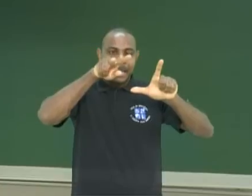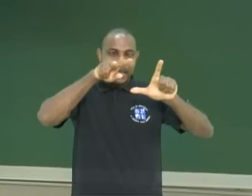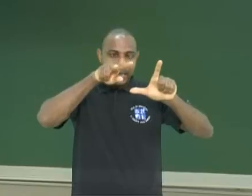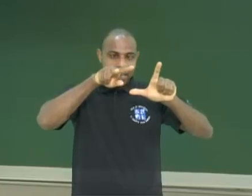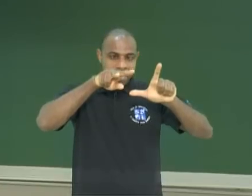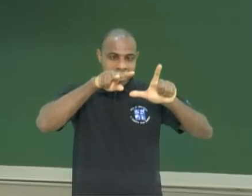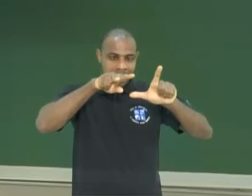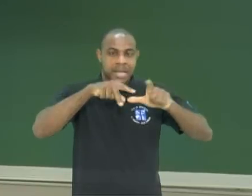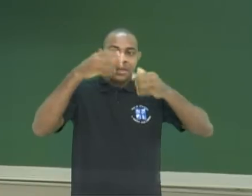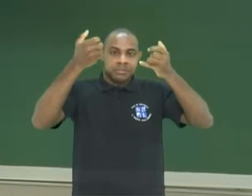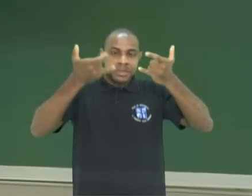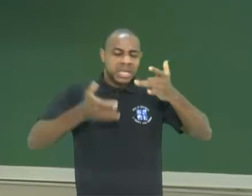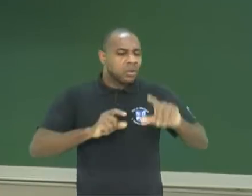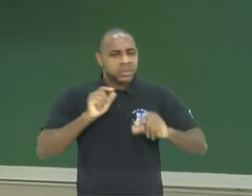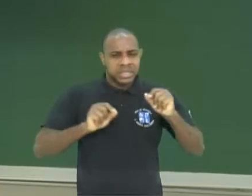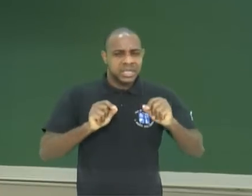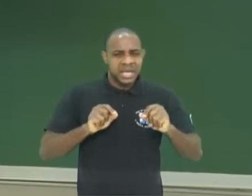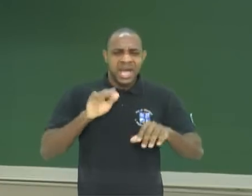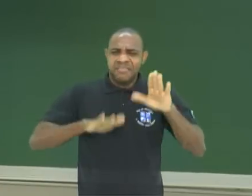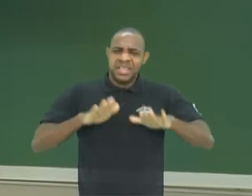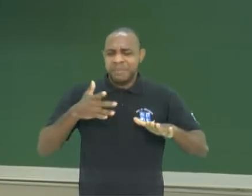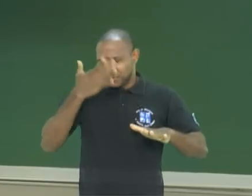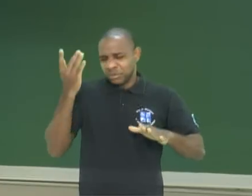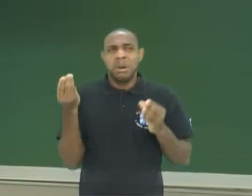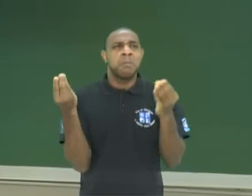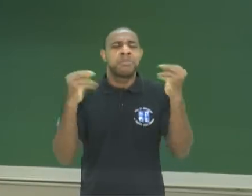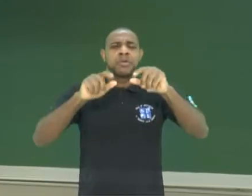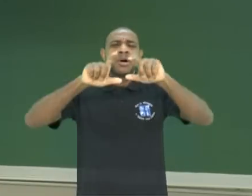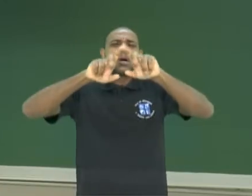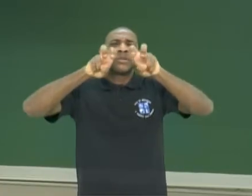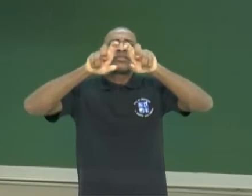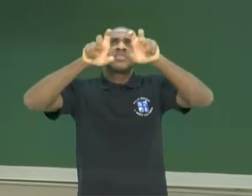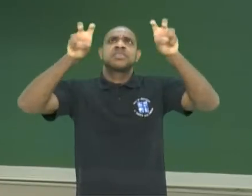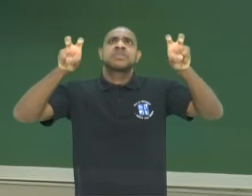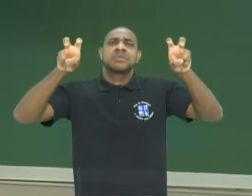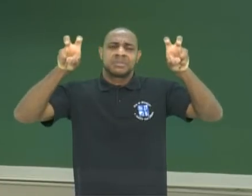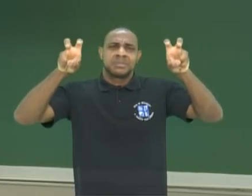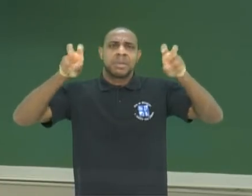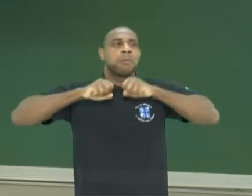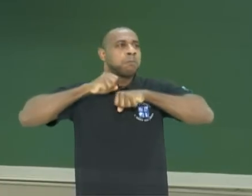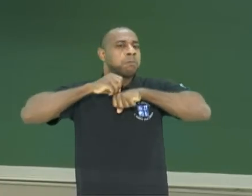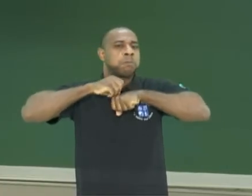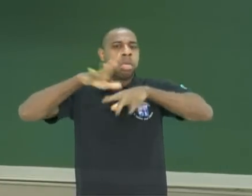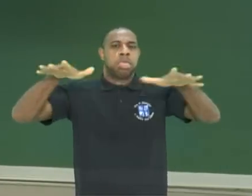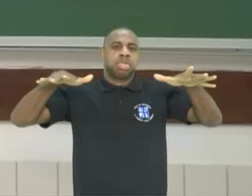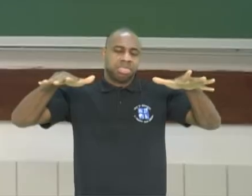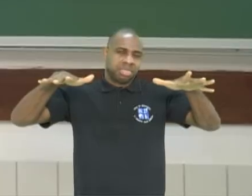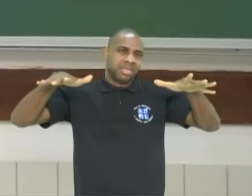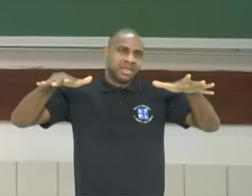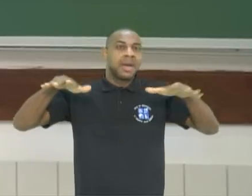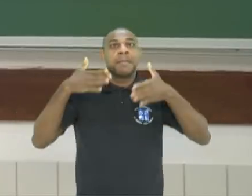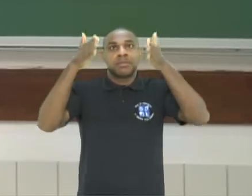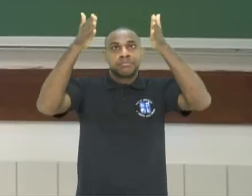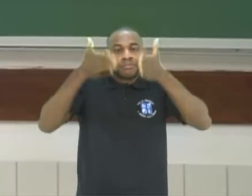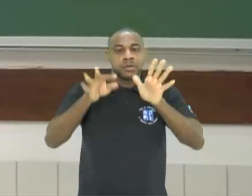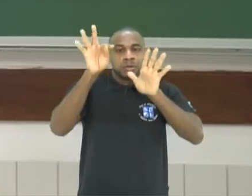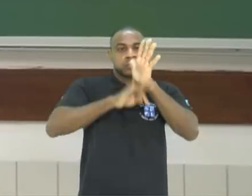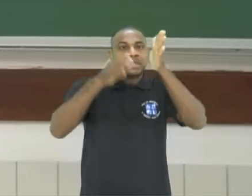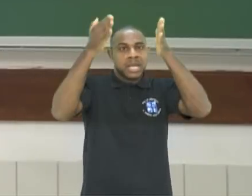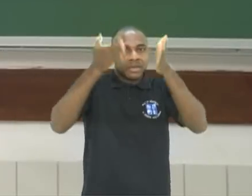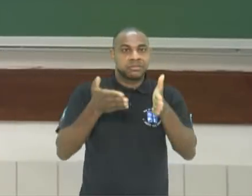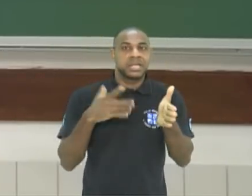a pessoa colocou um título justamente para que se espalhe alguma coisa, mas o corpo da notícia traz